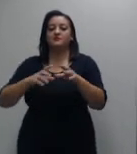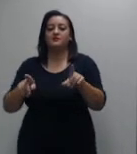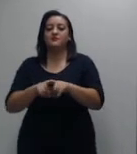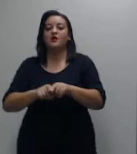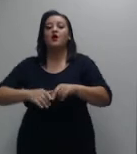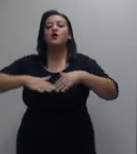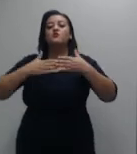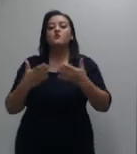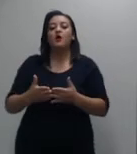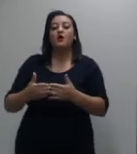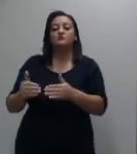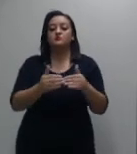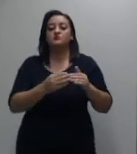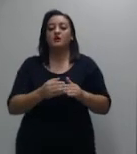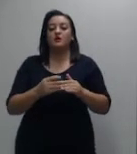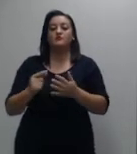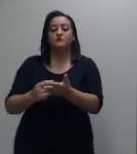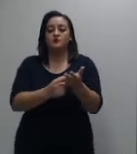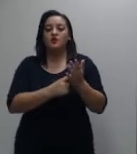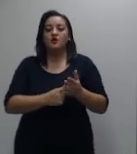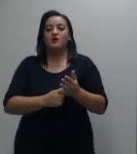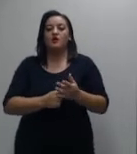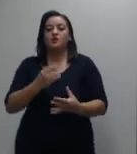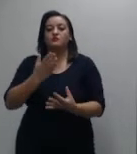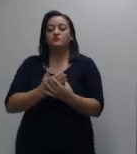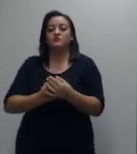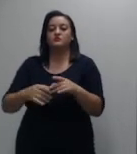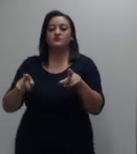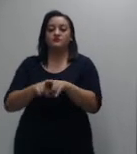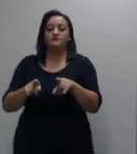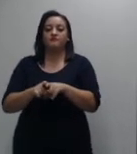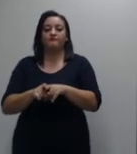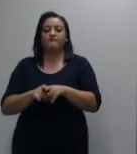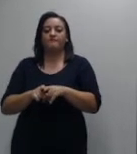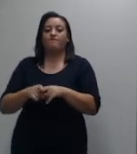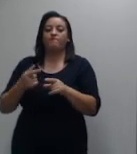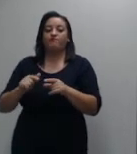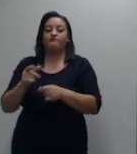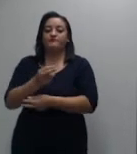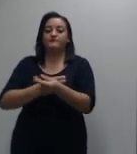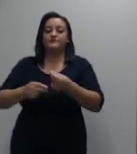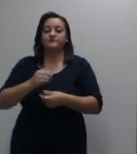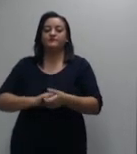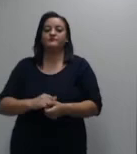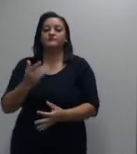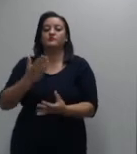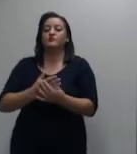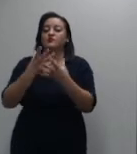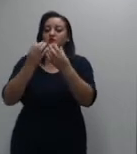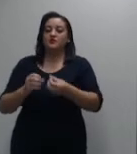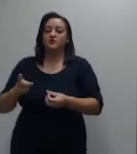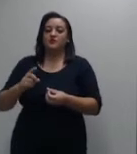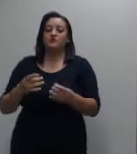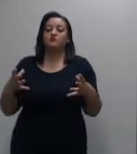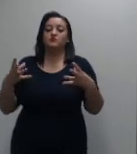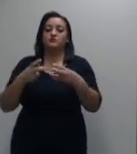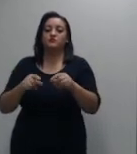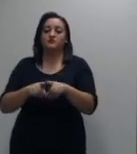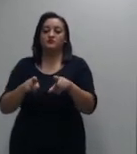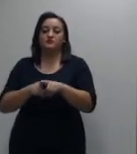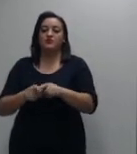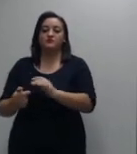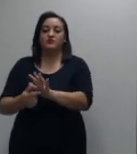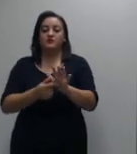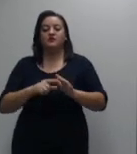eram os termos do acordo com seu fracasso desse caso e não costuma Mauá São ser indeferida com tudo fui convidado pelos